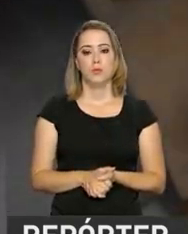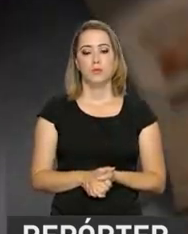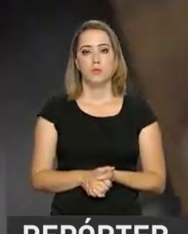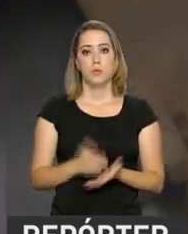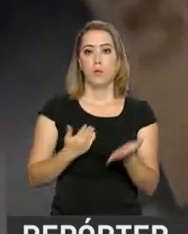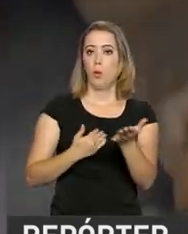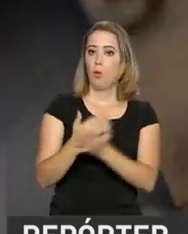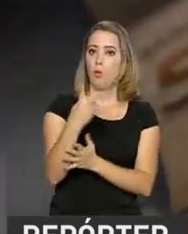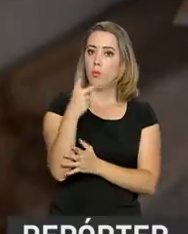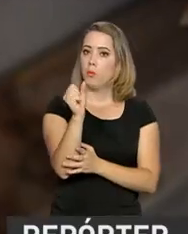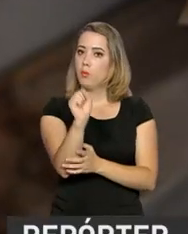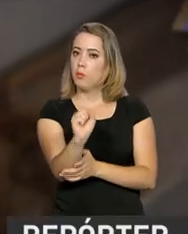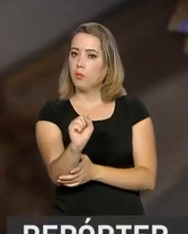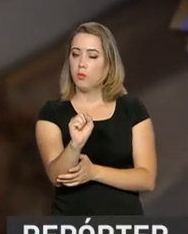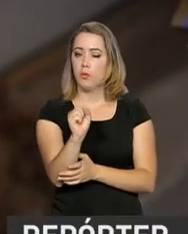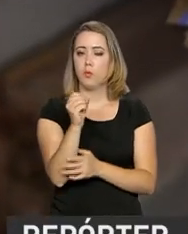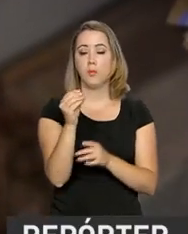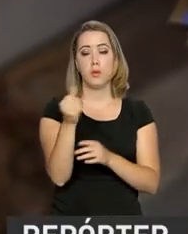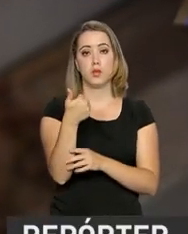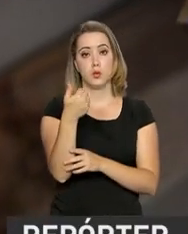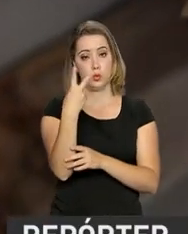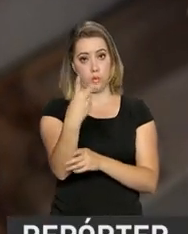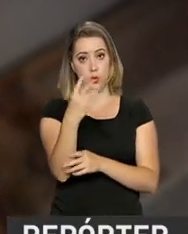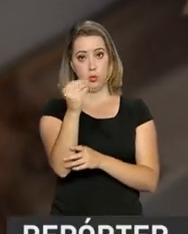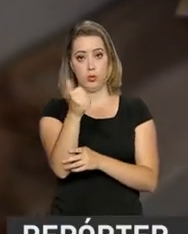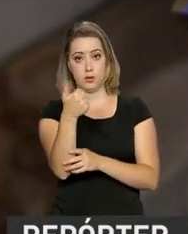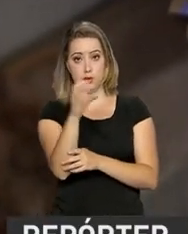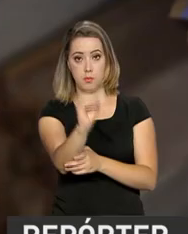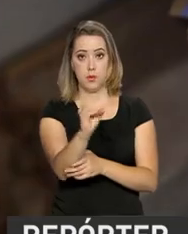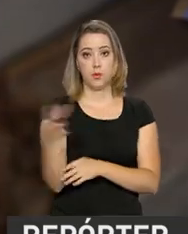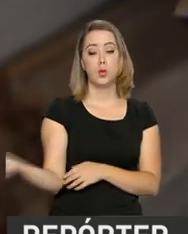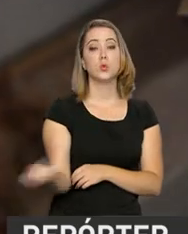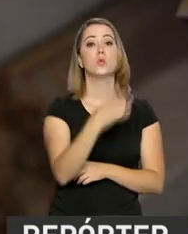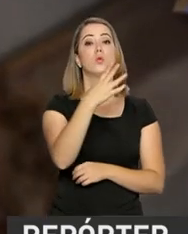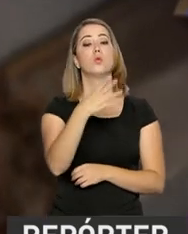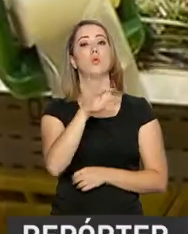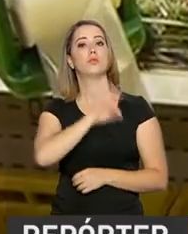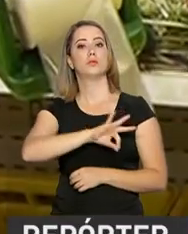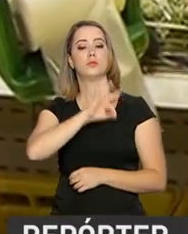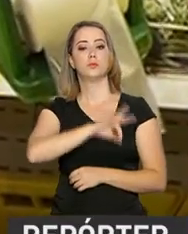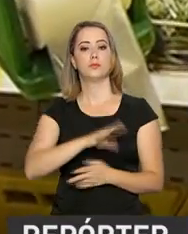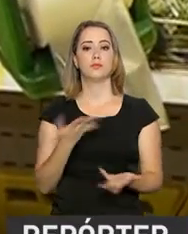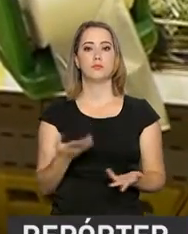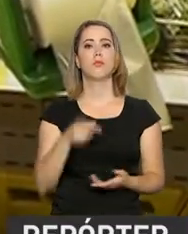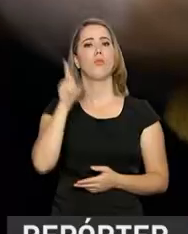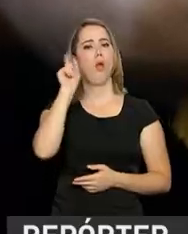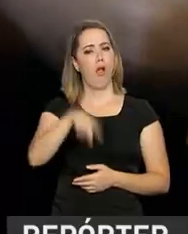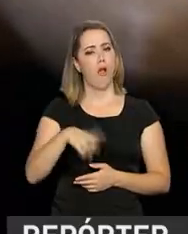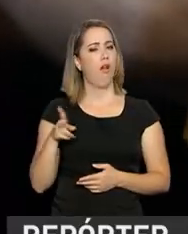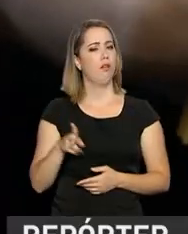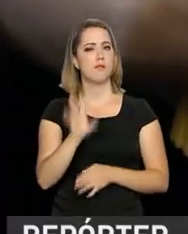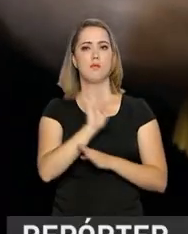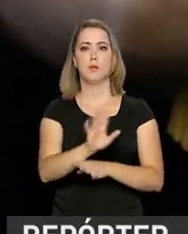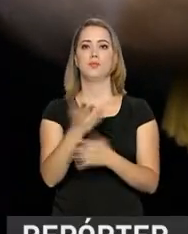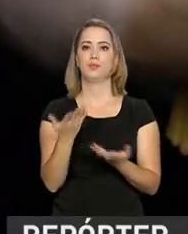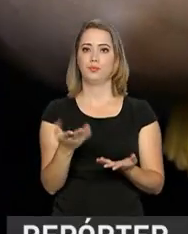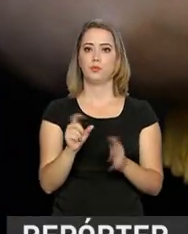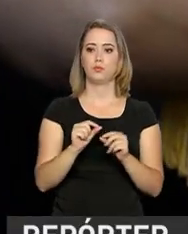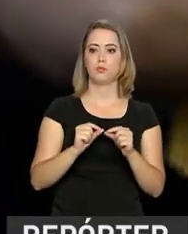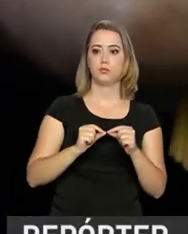Desde 2010 é assim. Começa o ano e com ele entra em vigor um novo salário mínimo. É, sempre ajuda, né? O reajuste